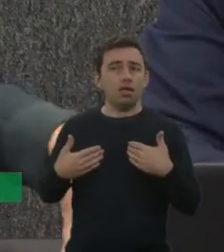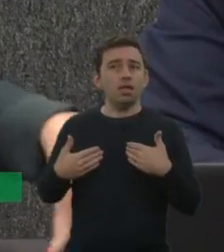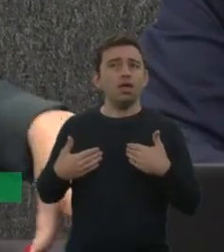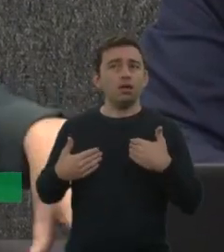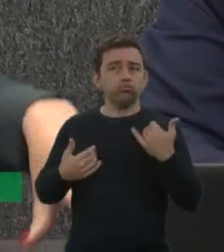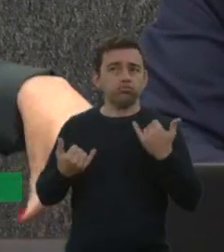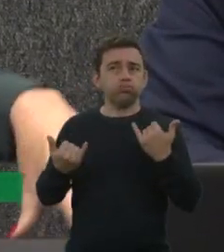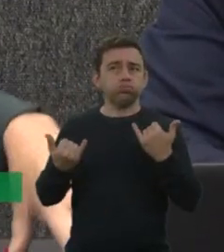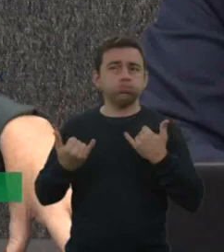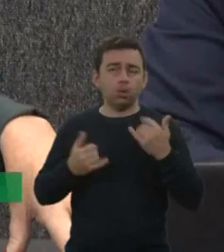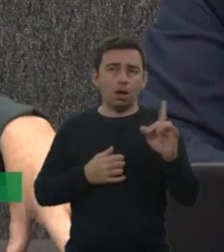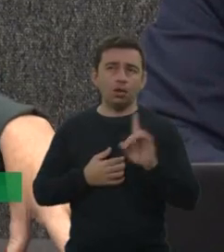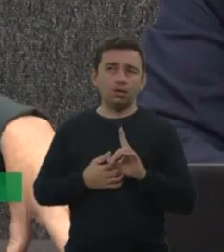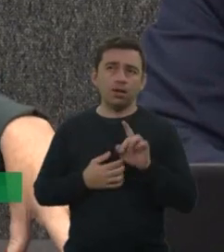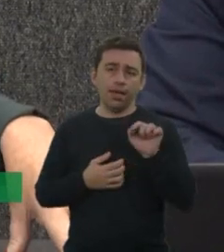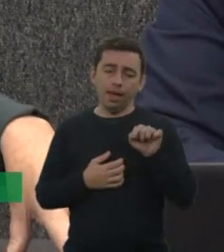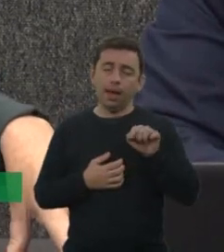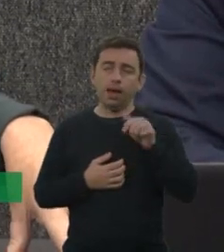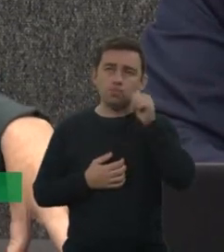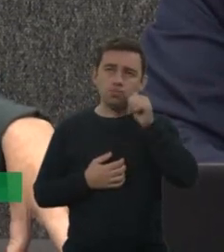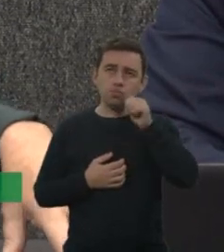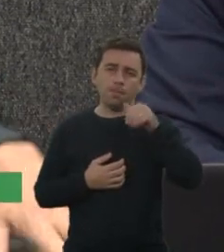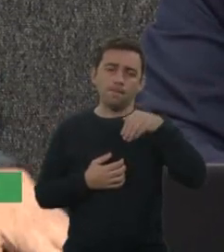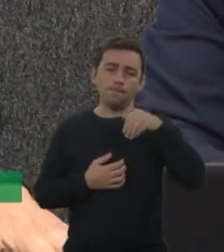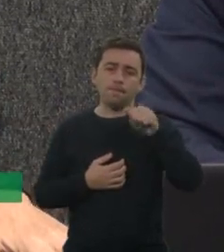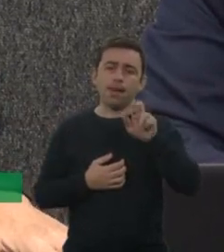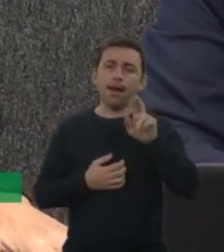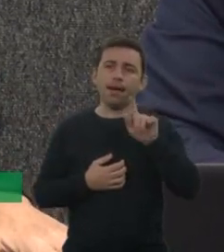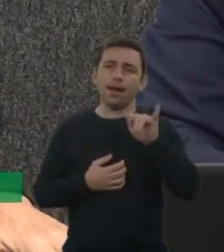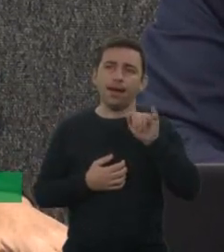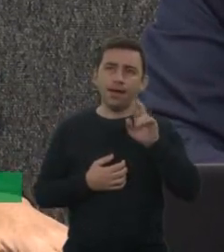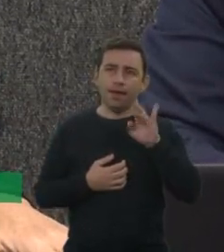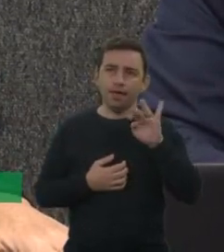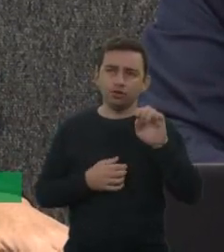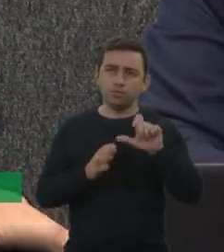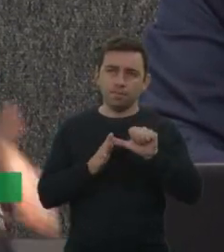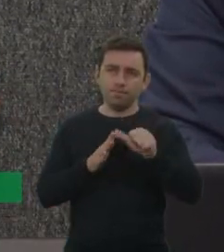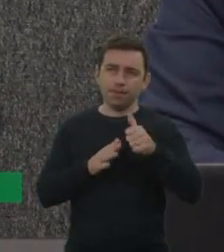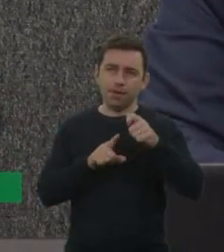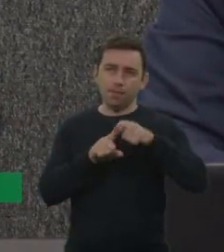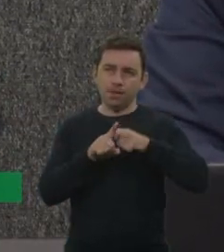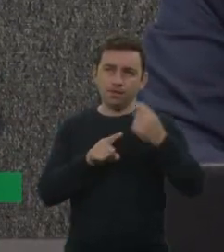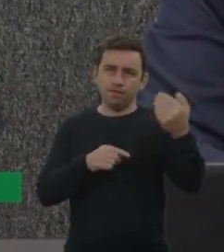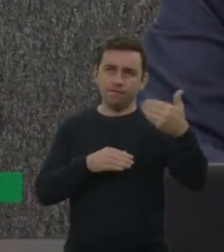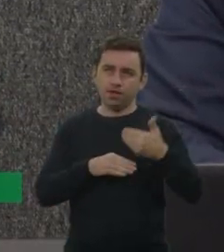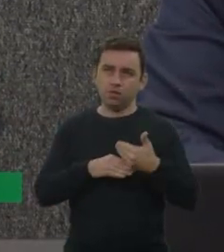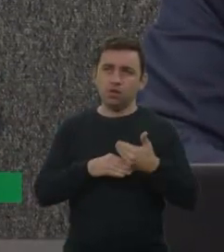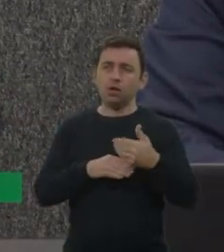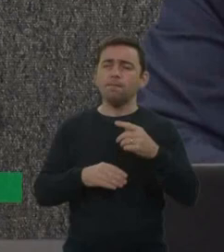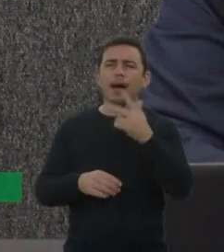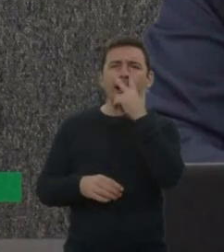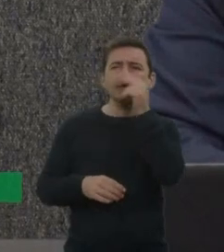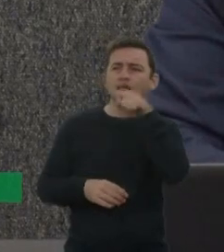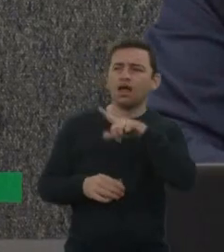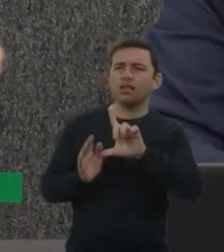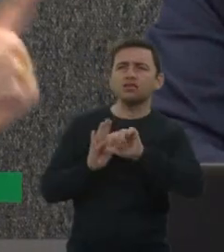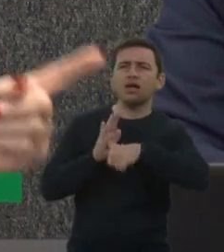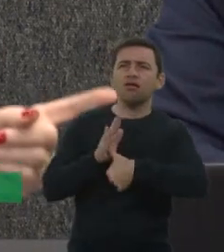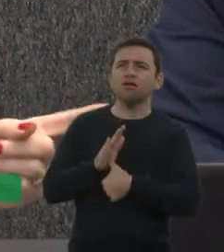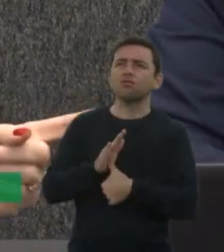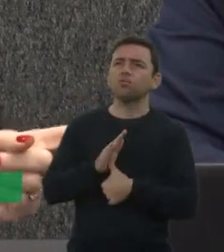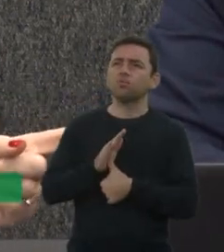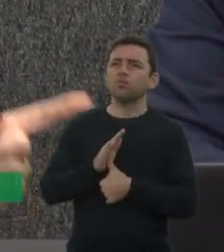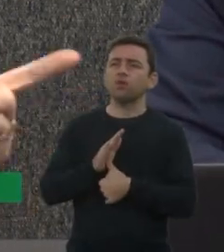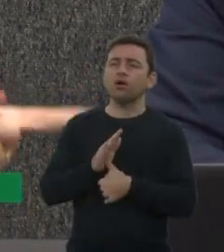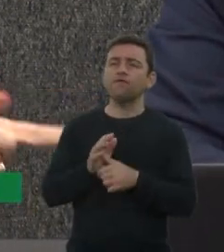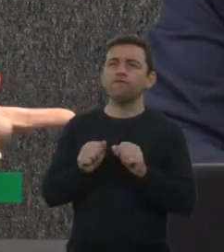a senhora Margarete já no primeiro mês na Secretaria de Estado da Saúde, nós temos um delay entre a